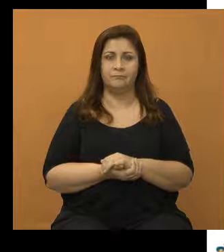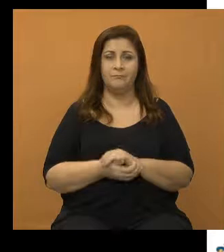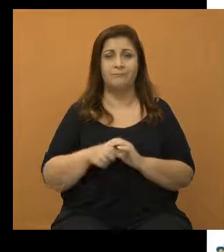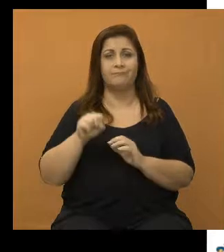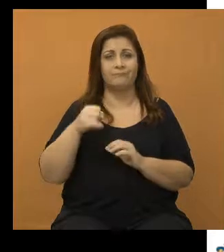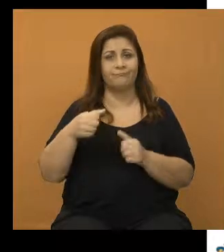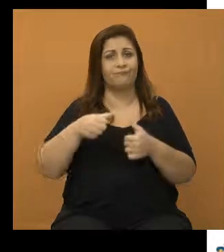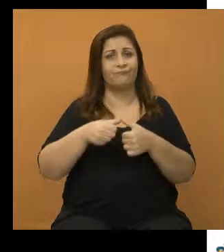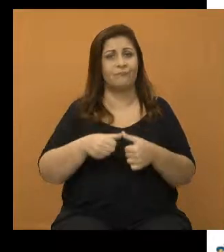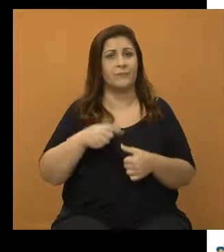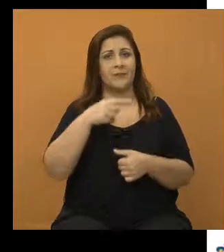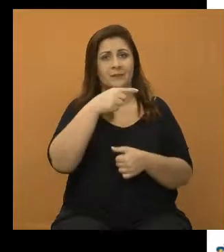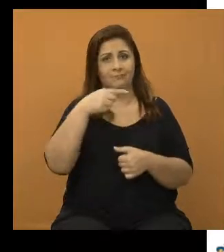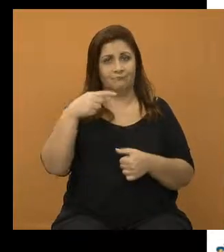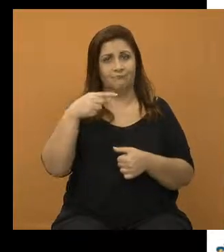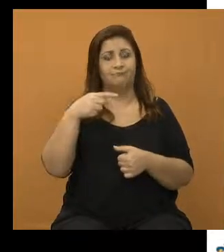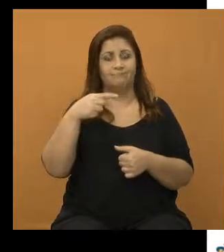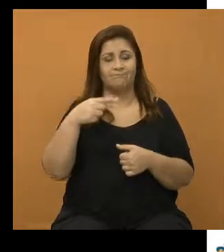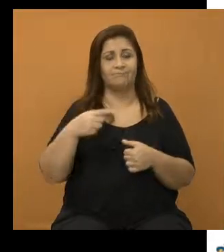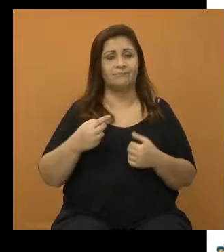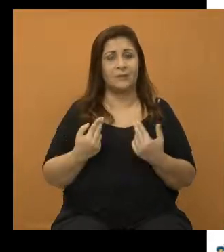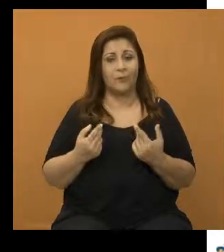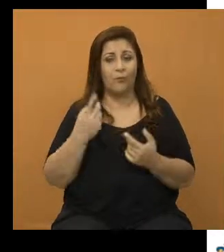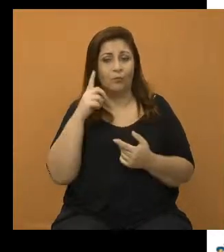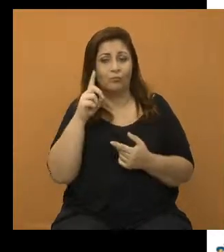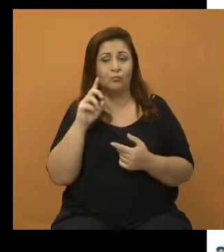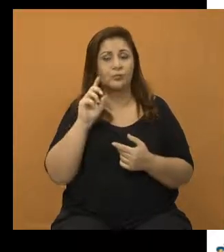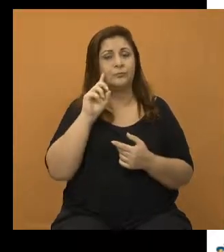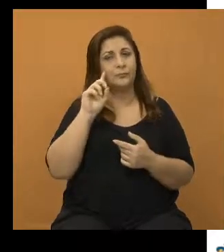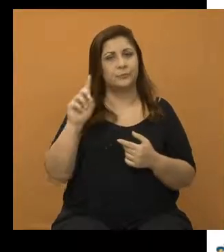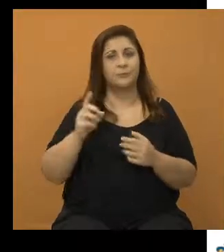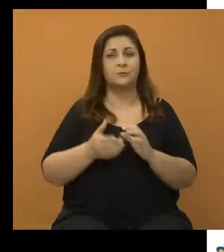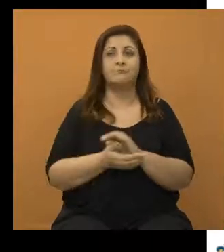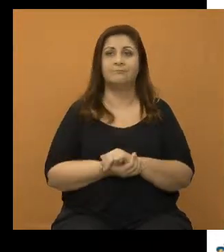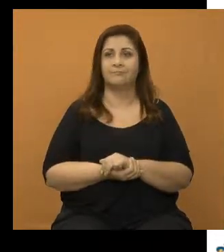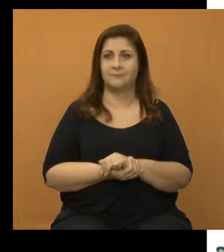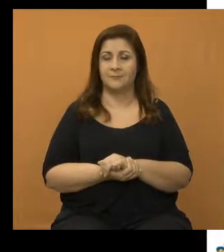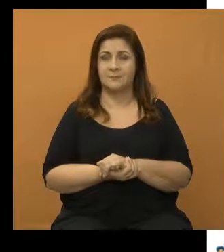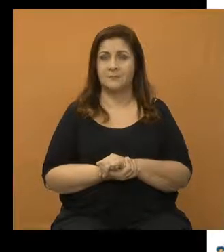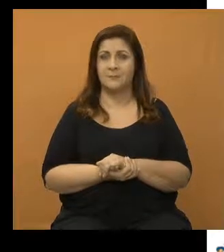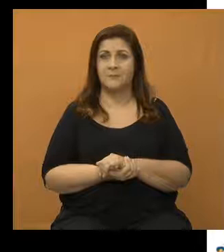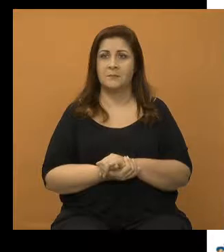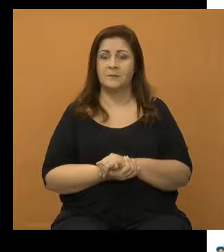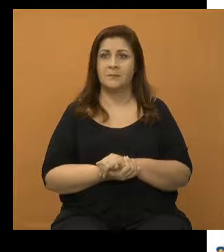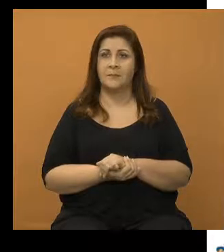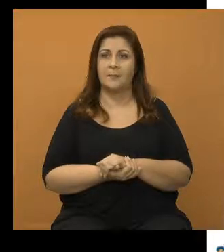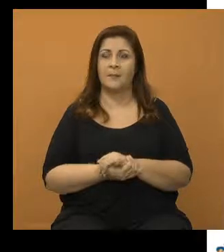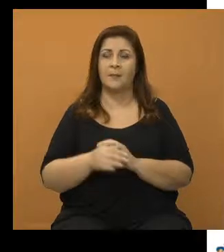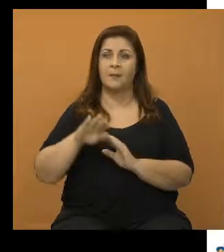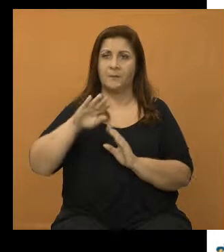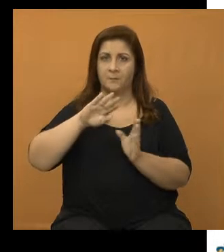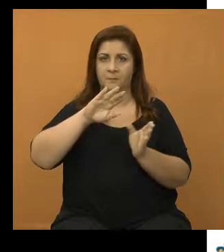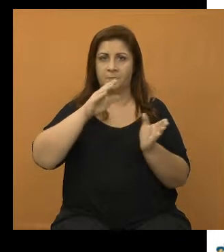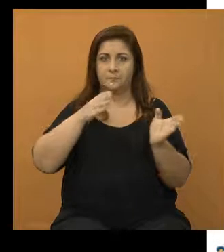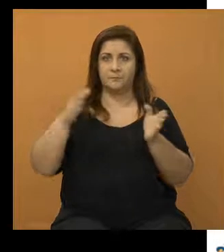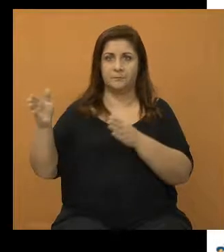negativo, como tem se mantido nos últimos dias. Então, pode passar, por favor. Pode passar o outro